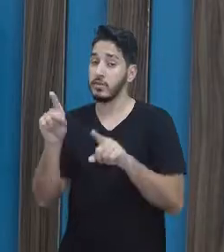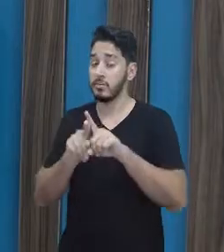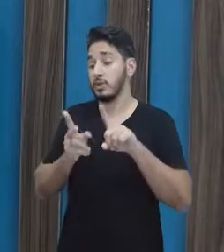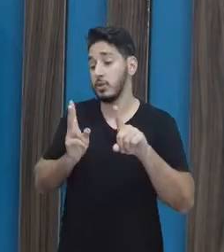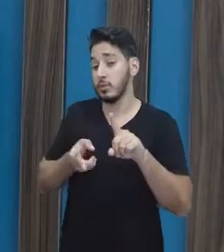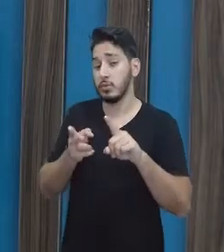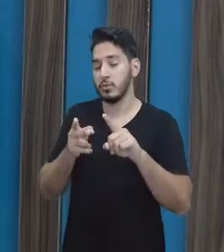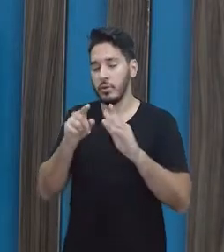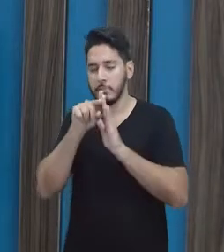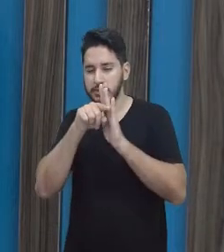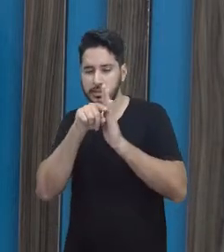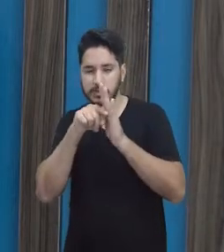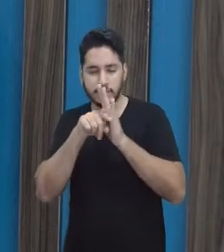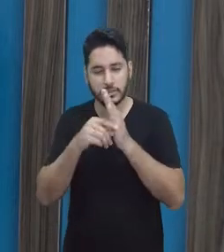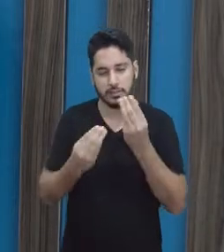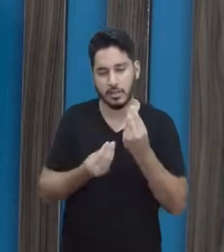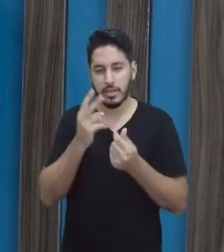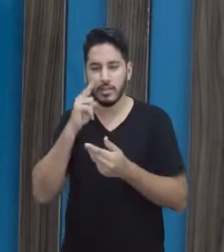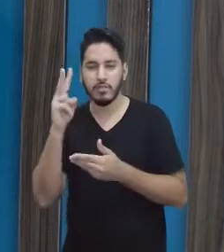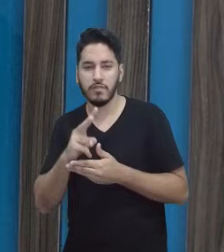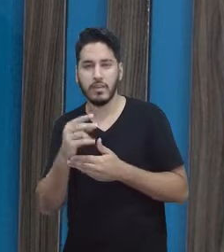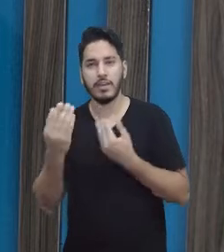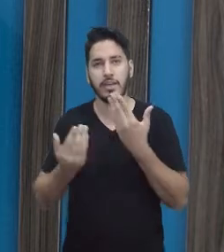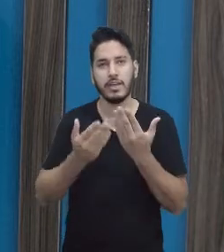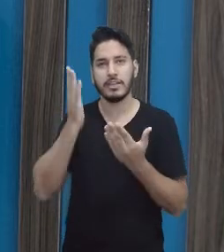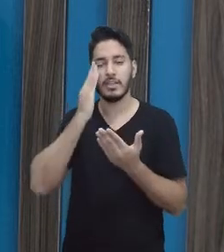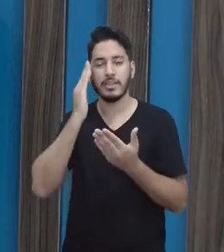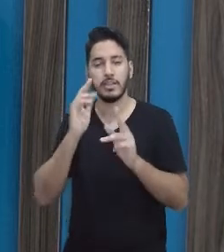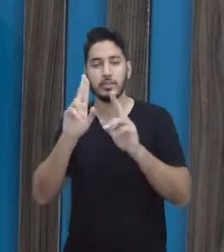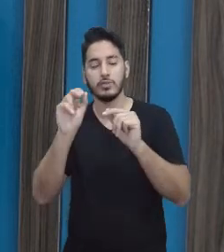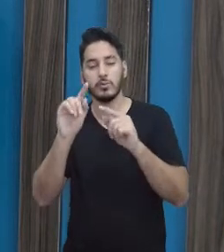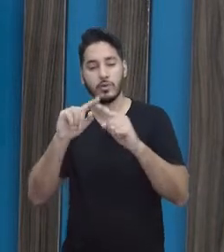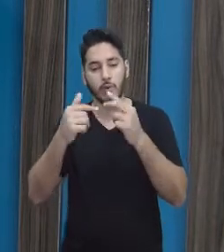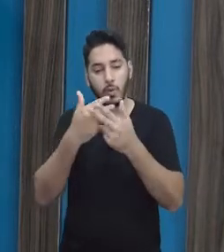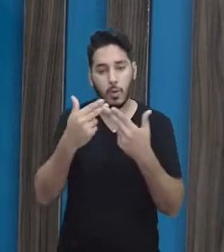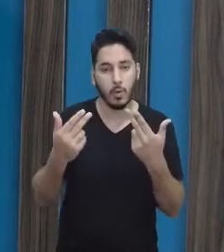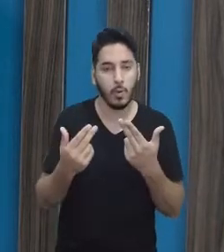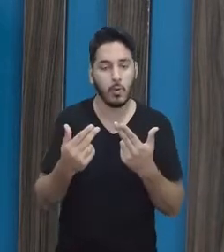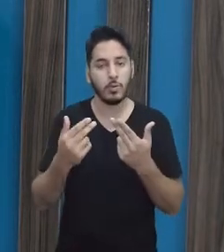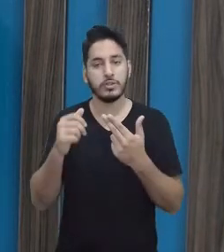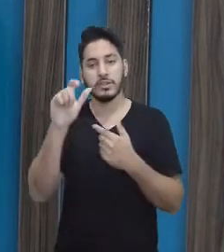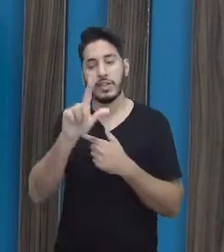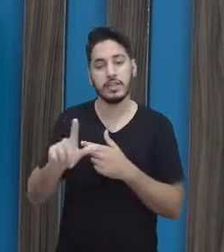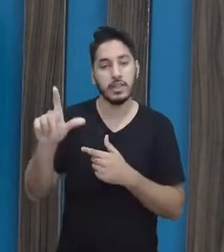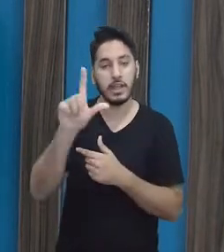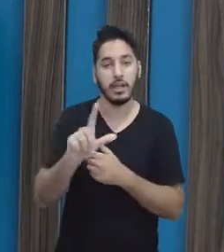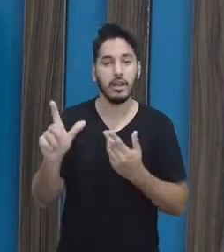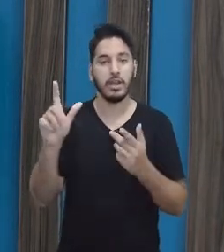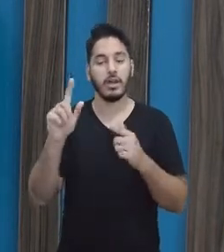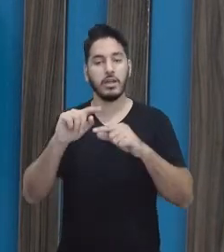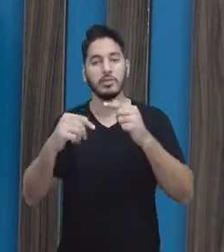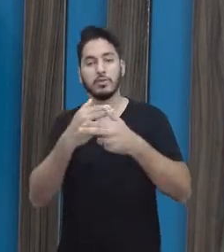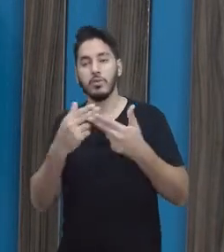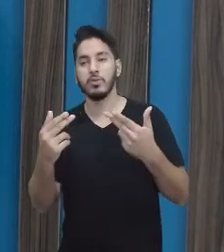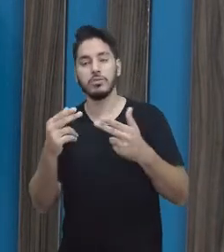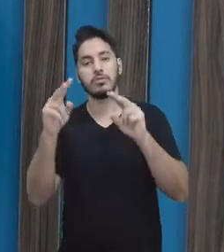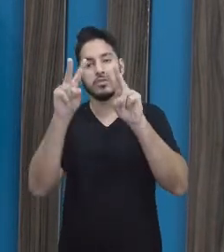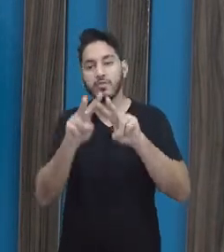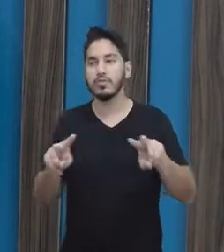continuar pesquisando, em continuar vendo, se aprofundar em obras, né, literárias, das